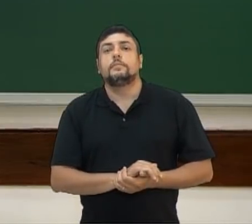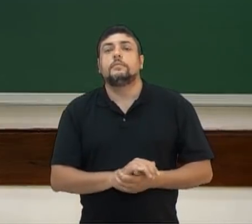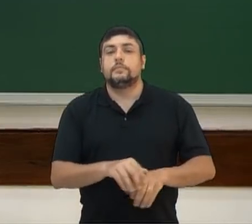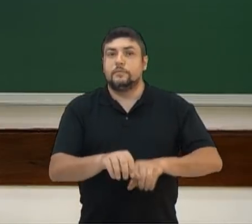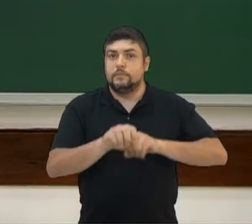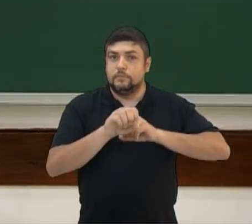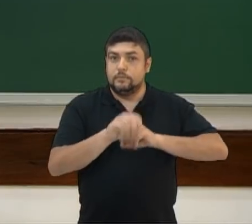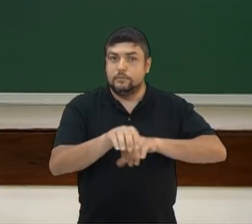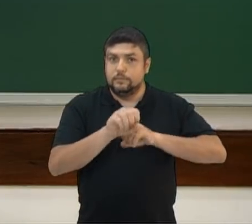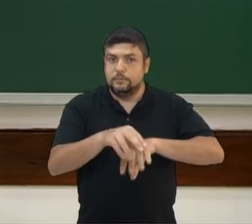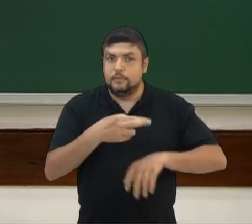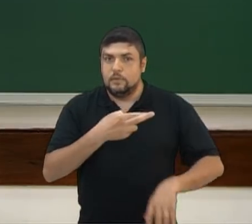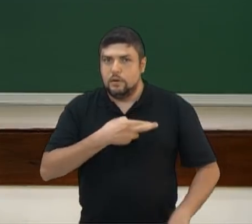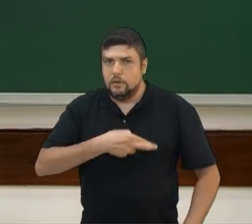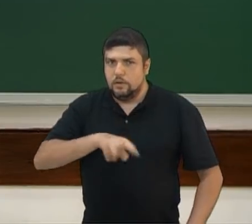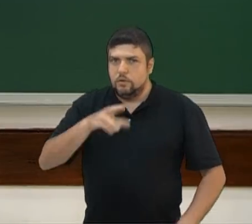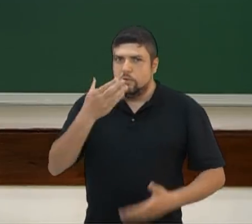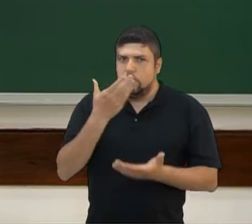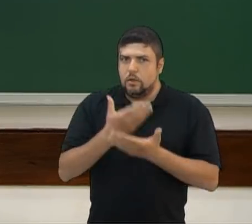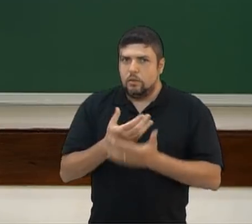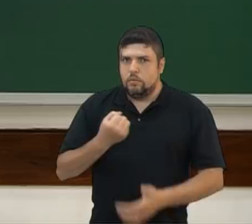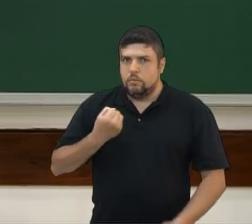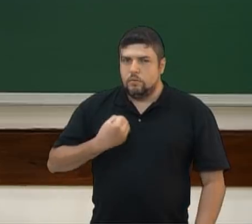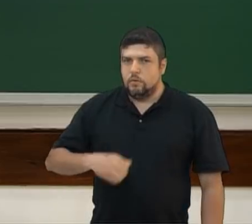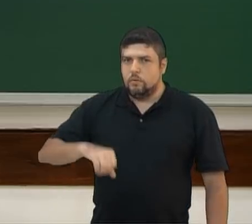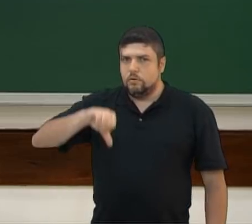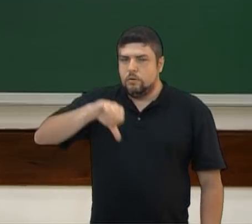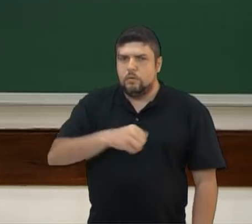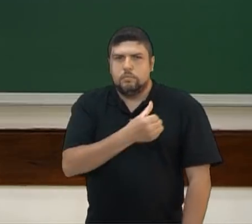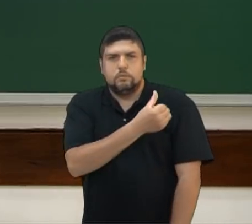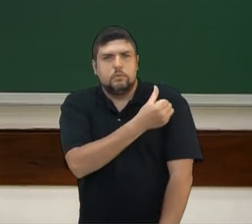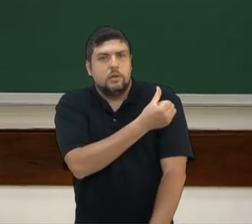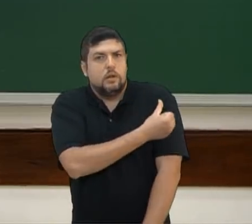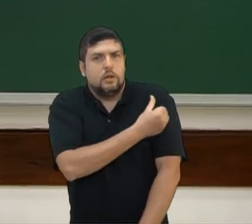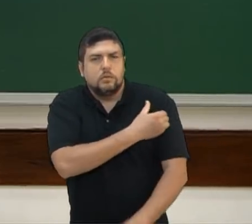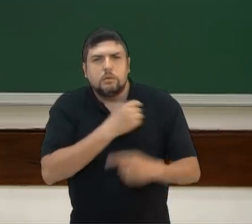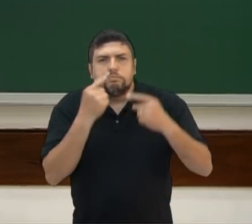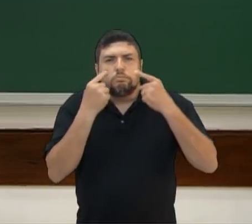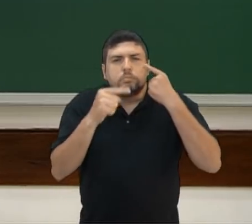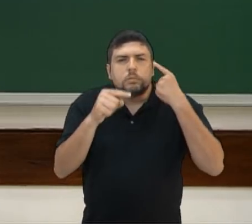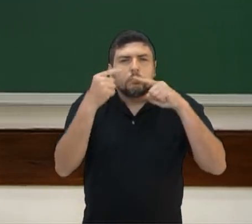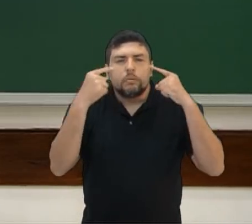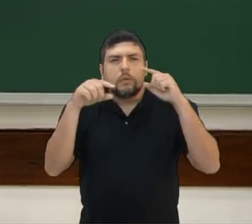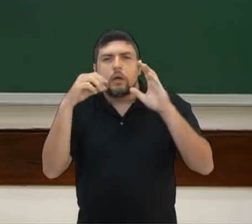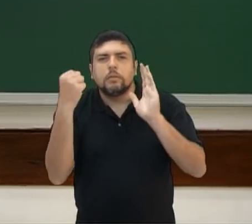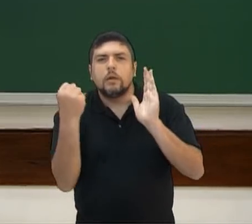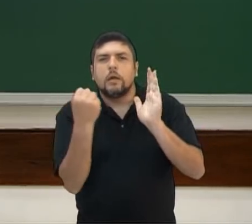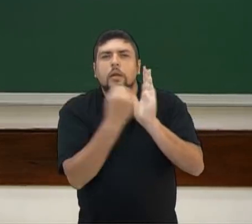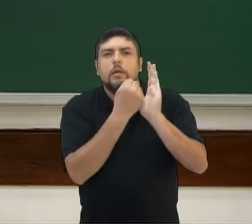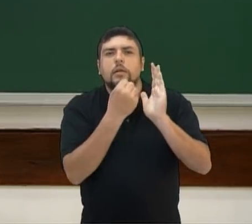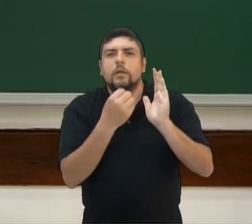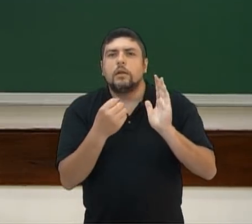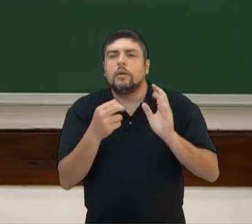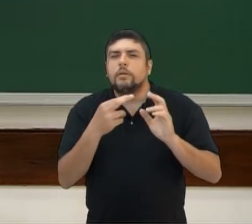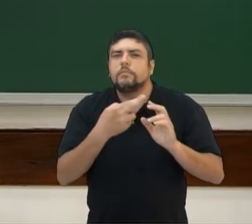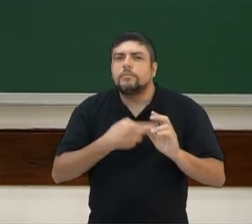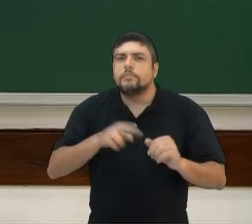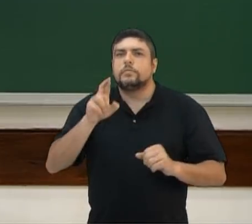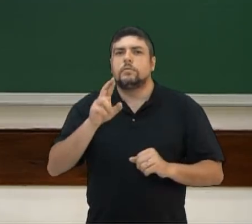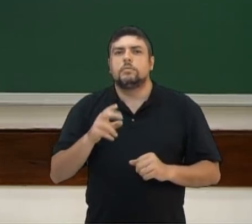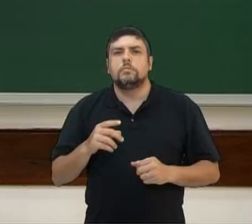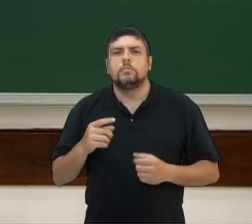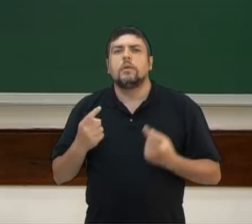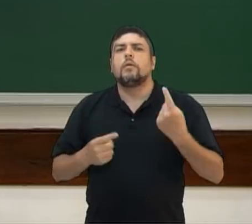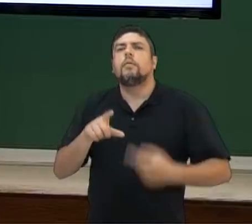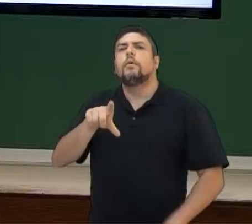religioso, aula 9, sexto ano, descobrindo os símbolos religiosos. Acertaram, será? Quais opções você